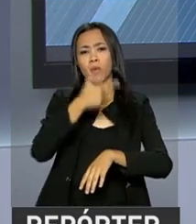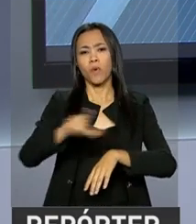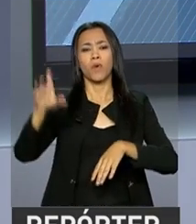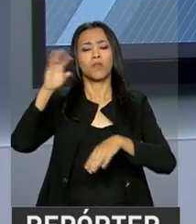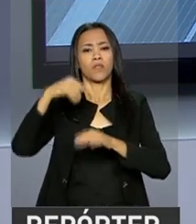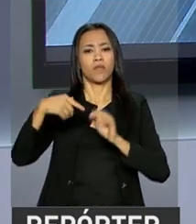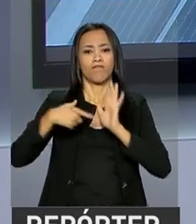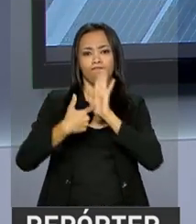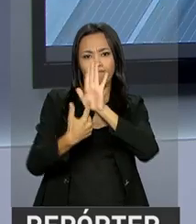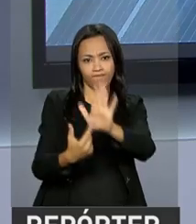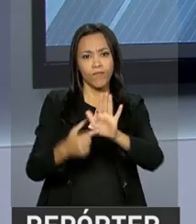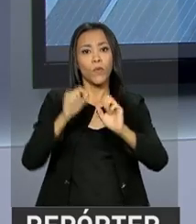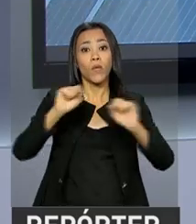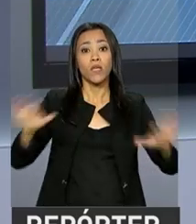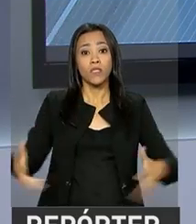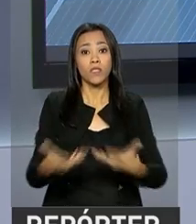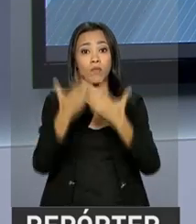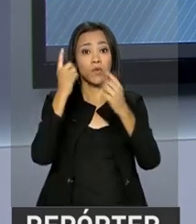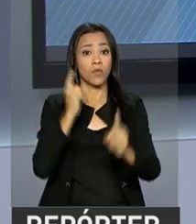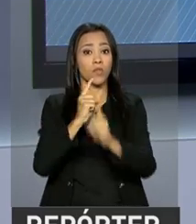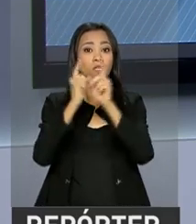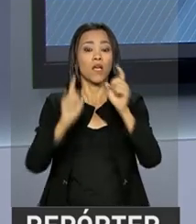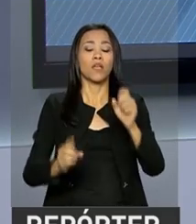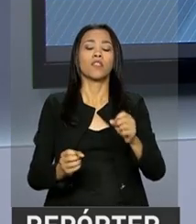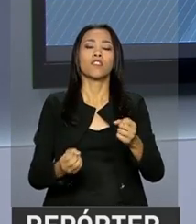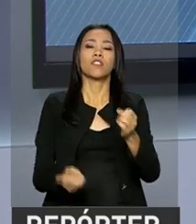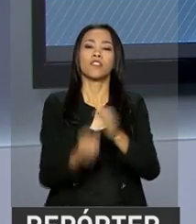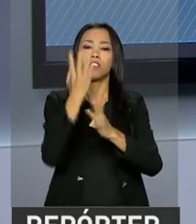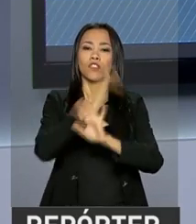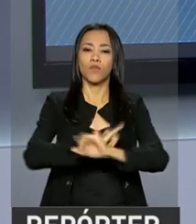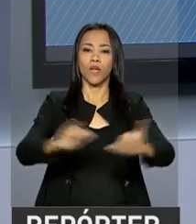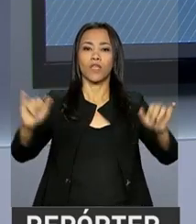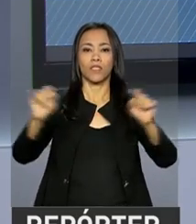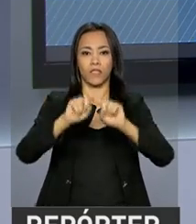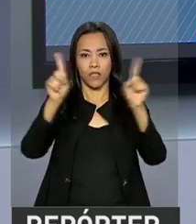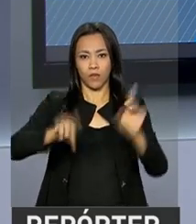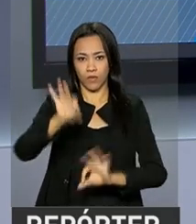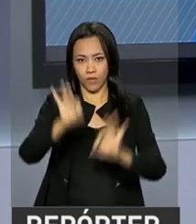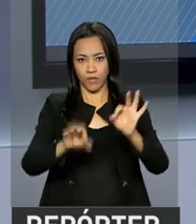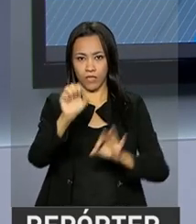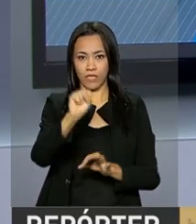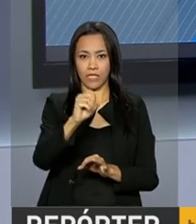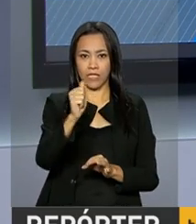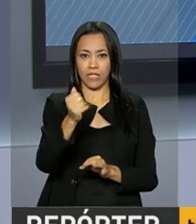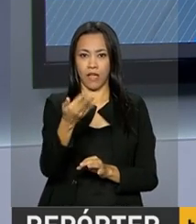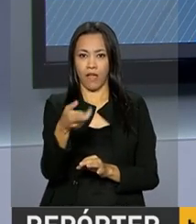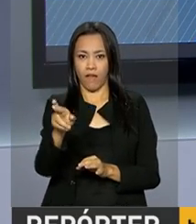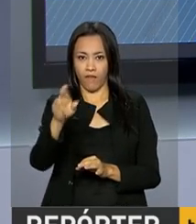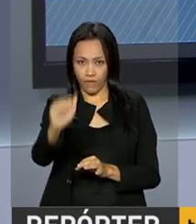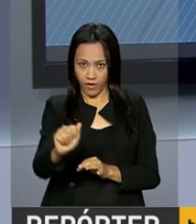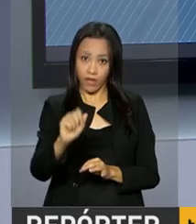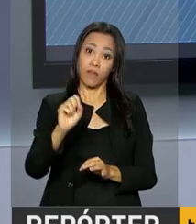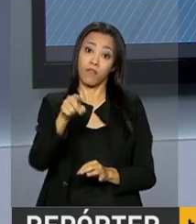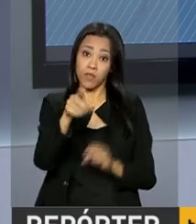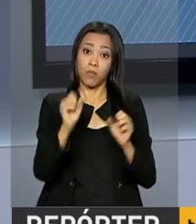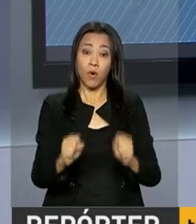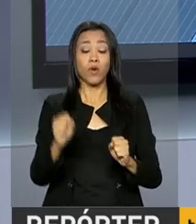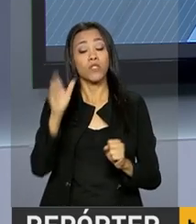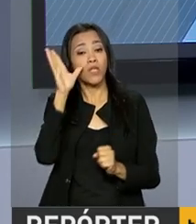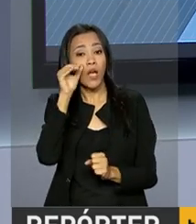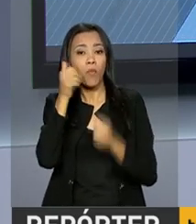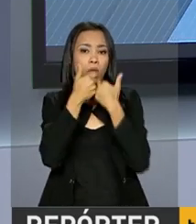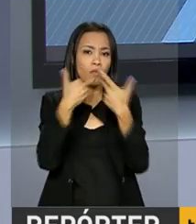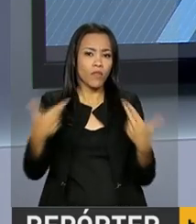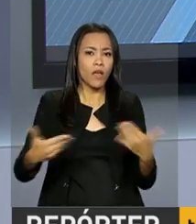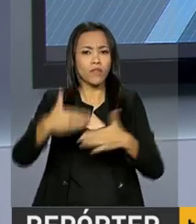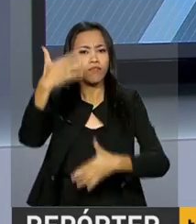a vivo da cerimônia de lançamento do plano safra ou ao meio-dia na próxima edição do Reporter NBR você pode acompanhar também as